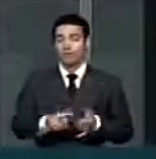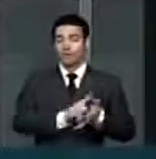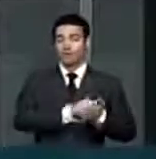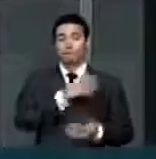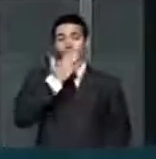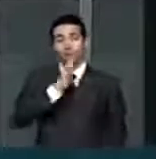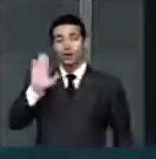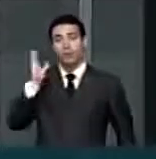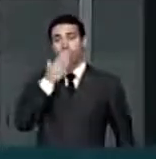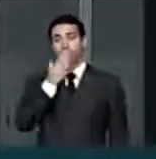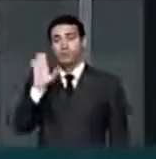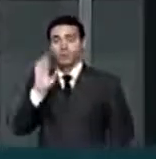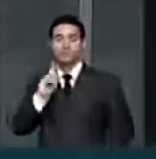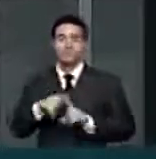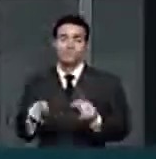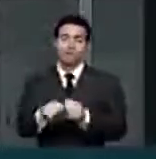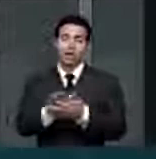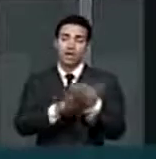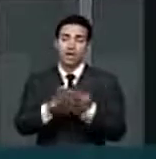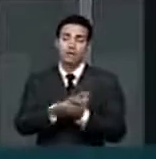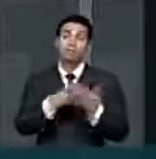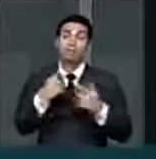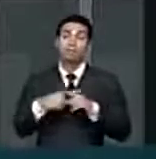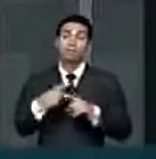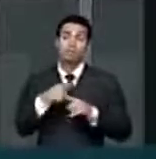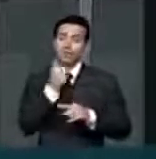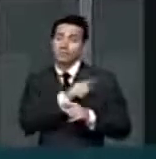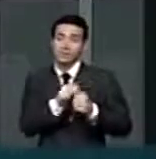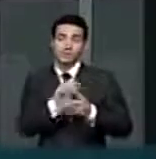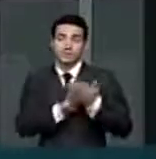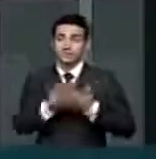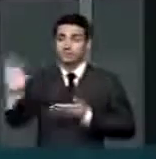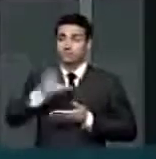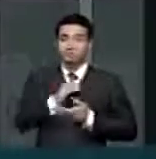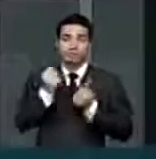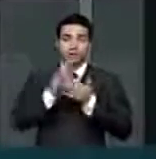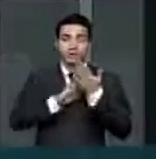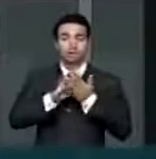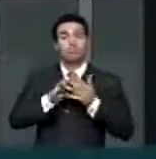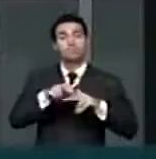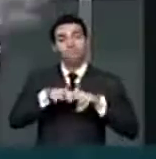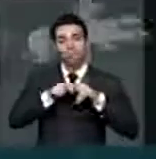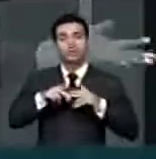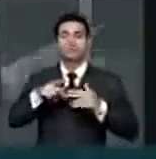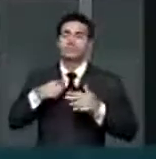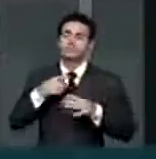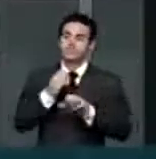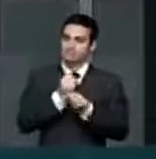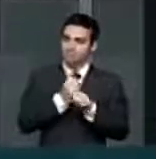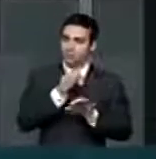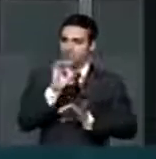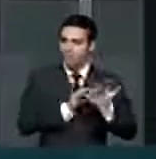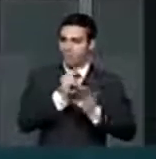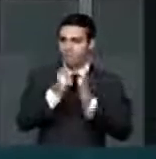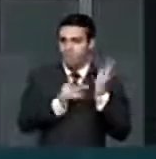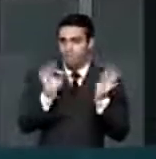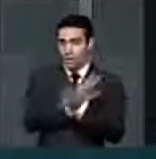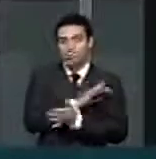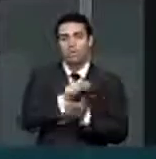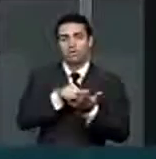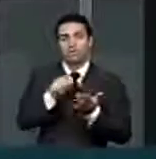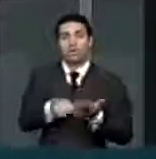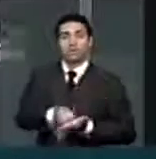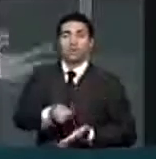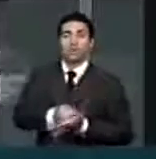e da execução orçamentária. Contudo, hoje, num